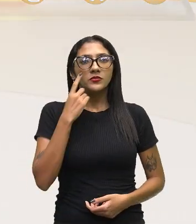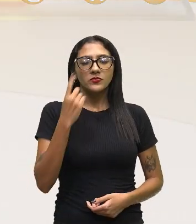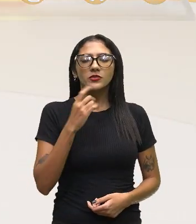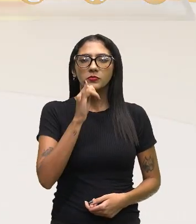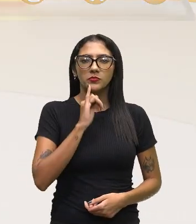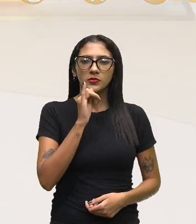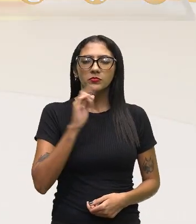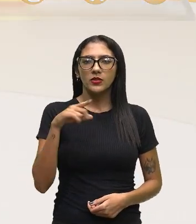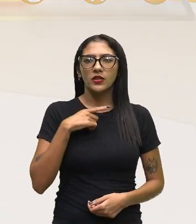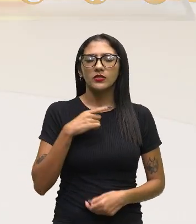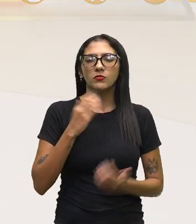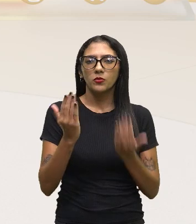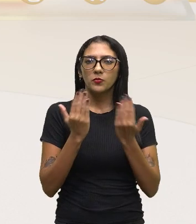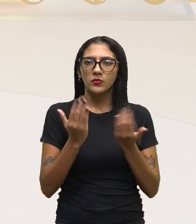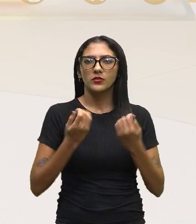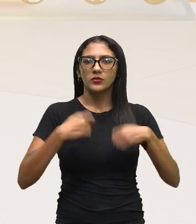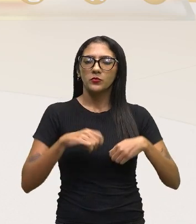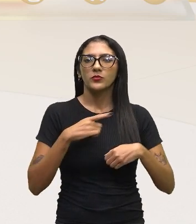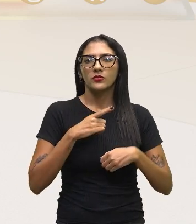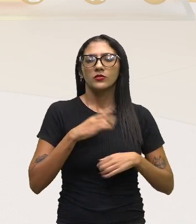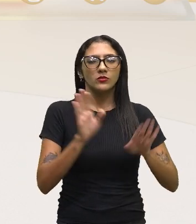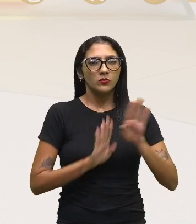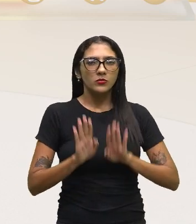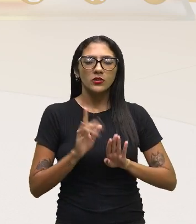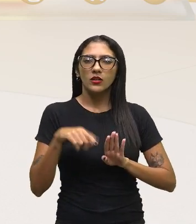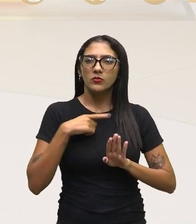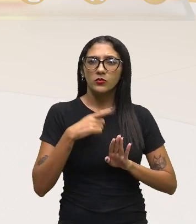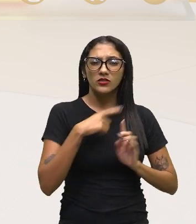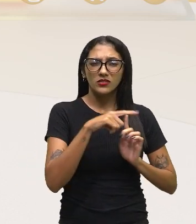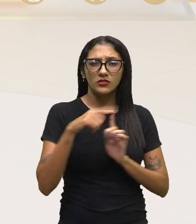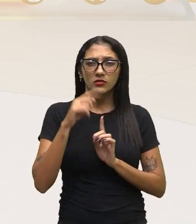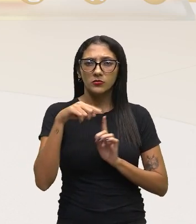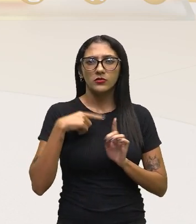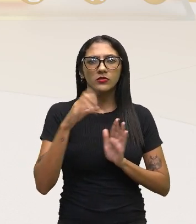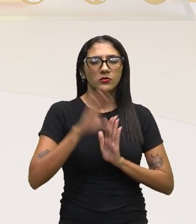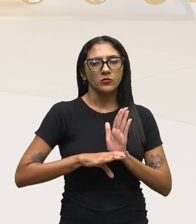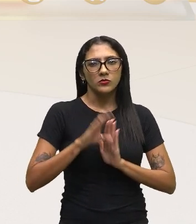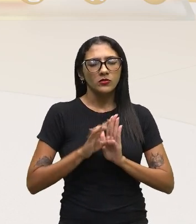ter muito cuidado também com essa heurística, porque